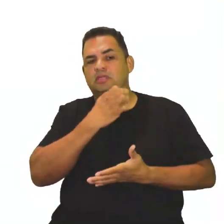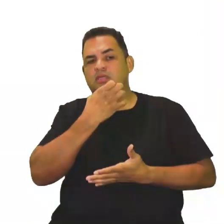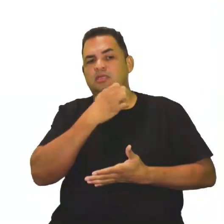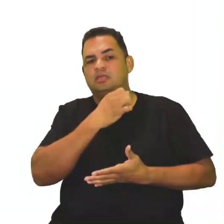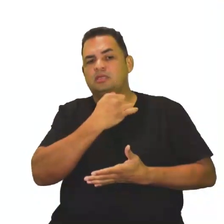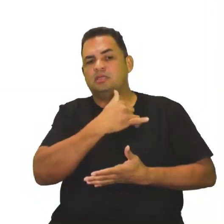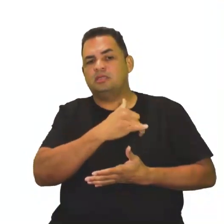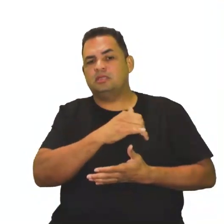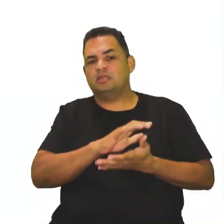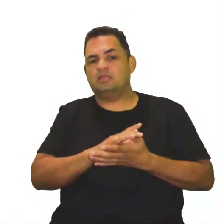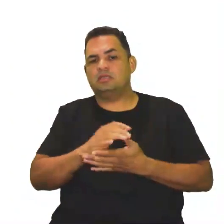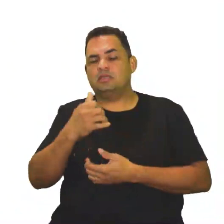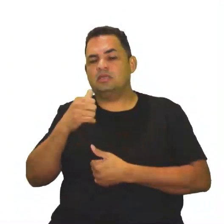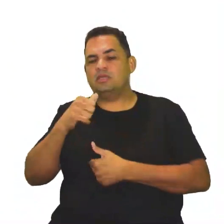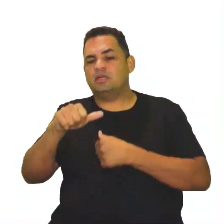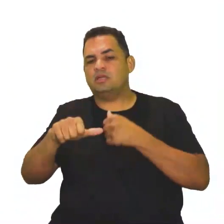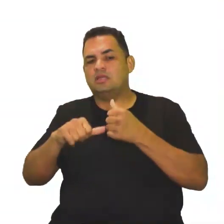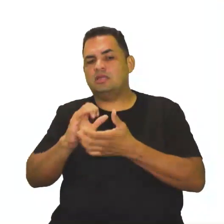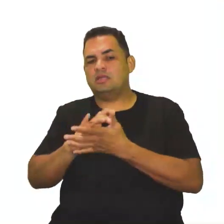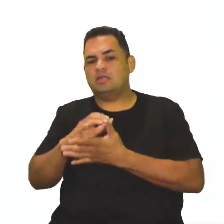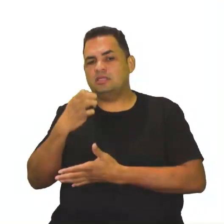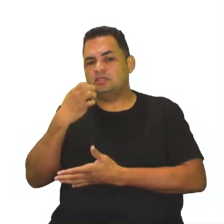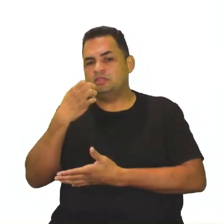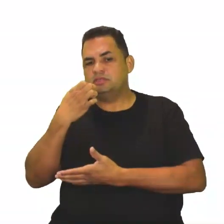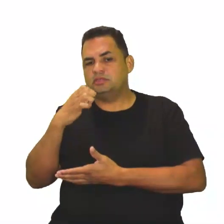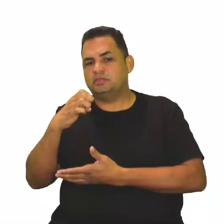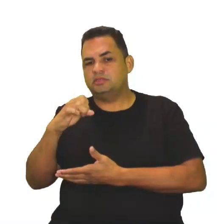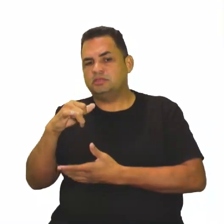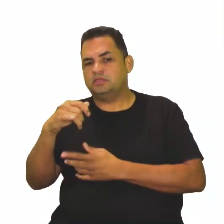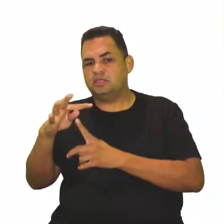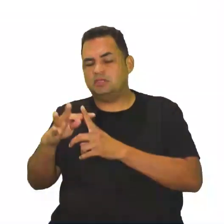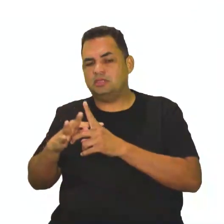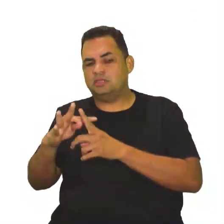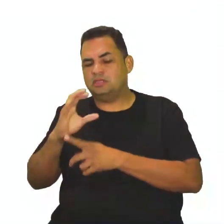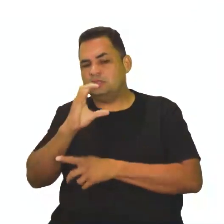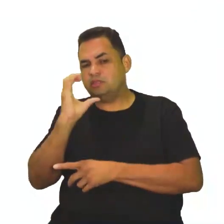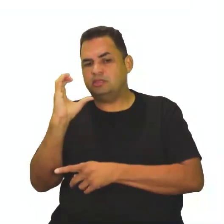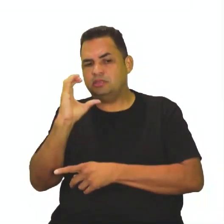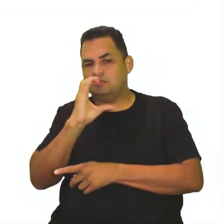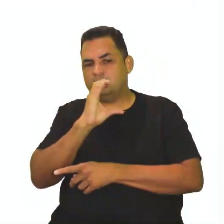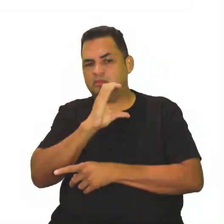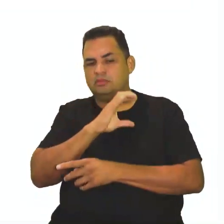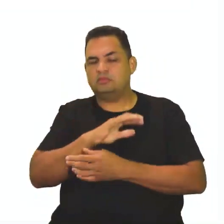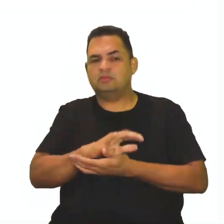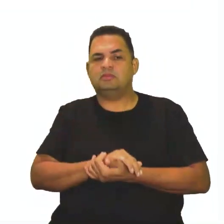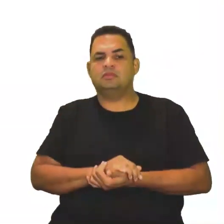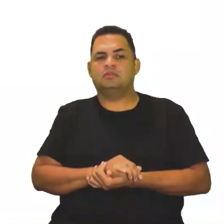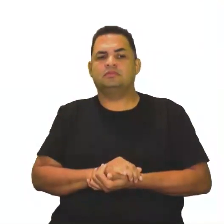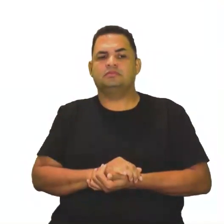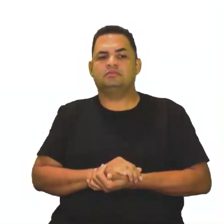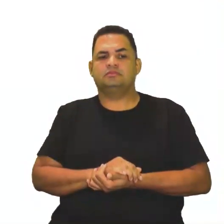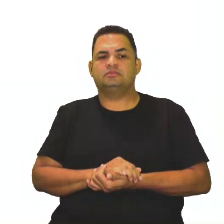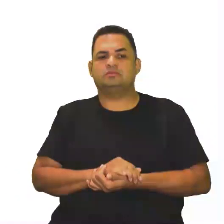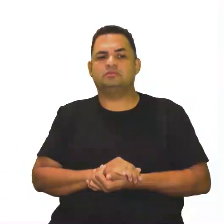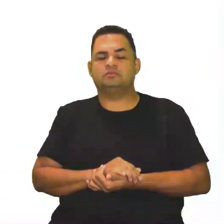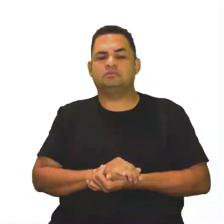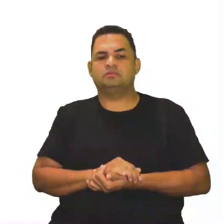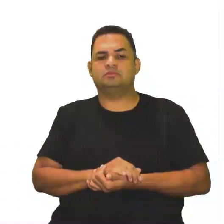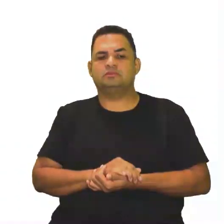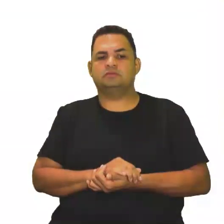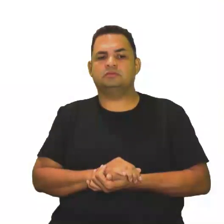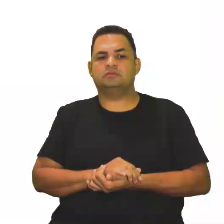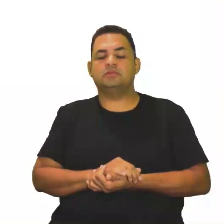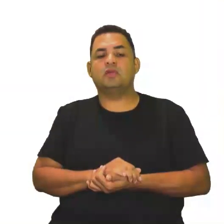em energia térmica, tá bom? Essa transformação aí está relacionado com a potência. E